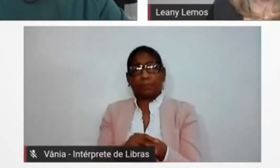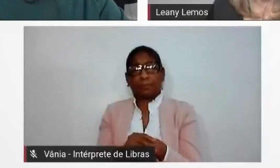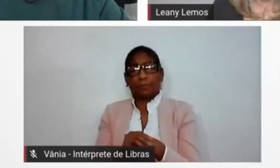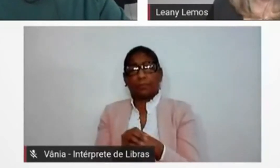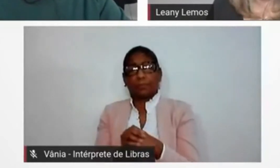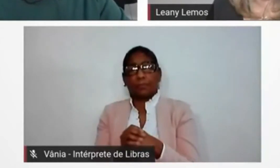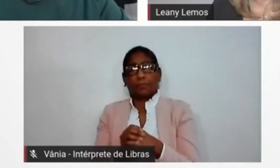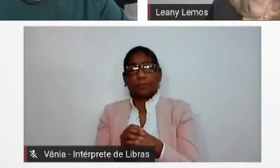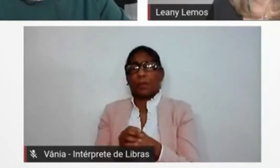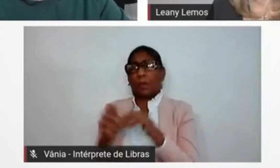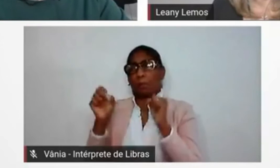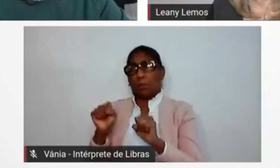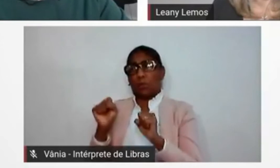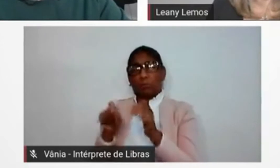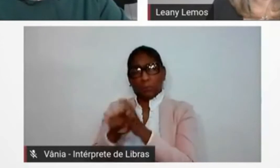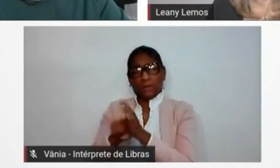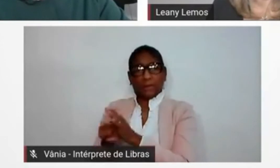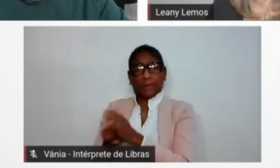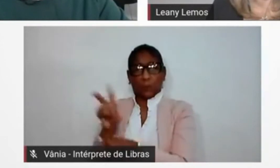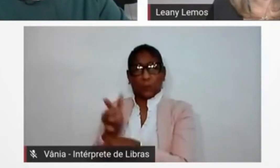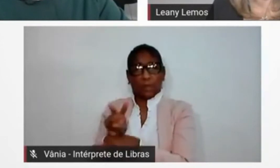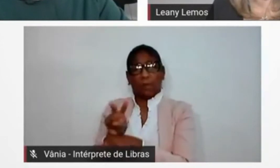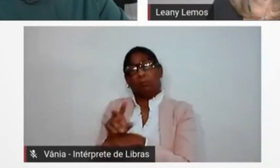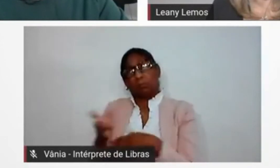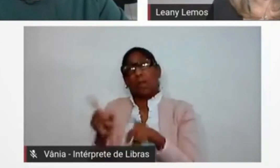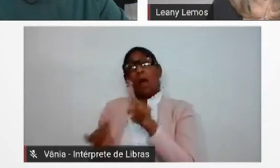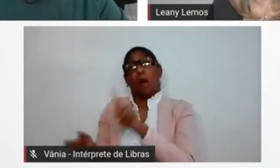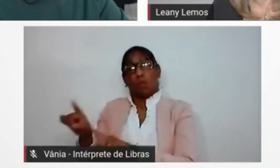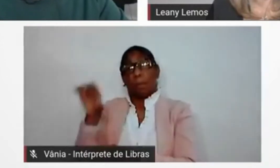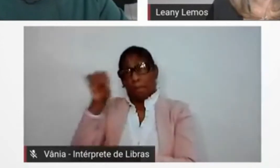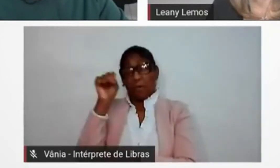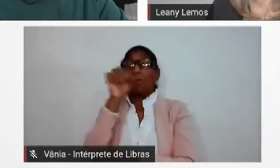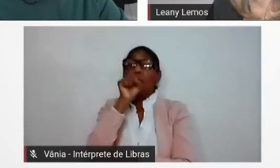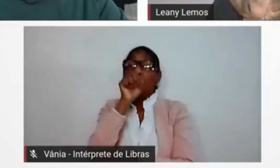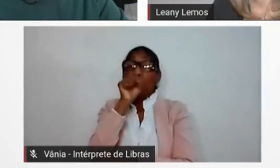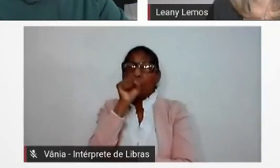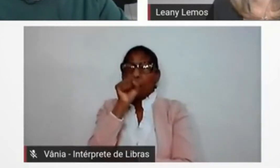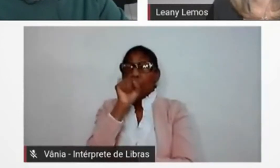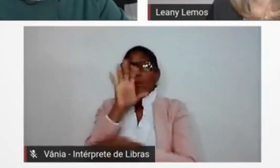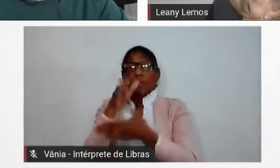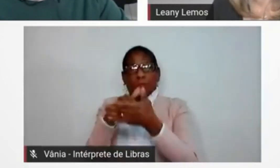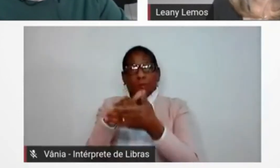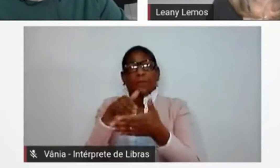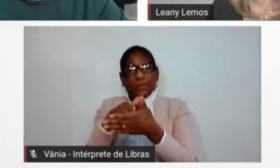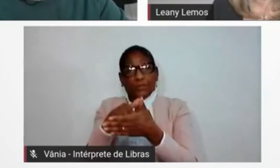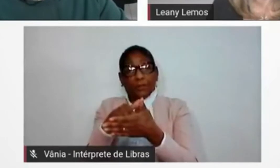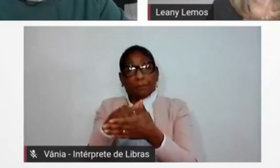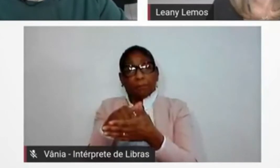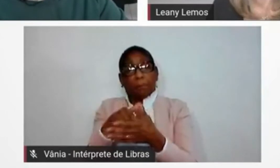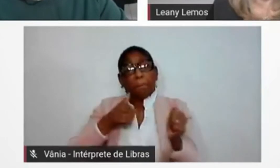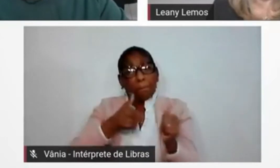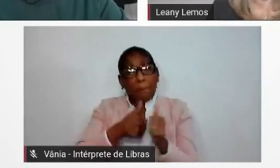que poderia merecer uma análise. Muitas regiões estão colocando na sua cogestão restrições que estão muito próximas da